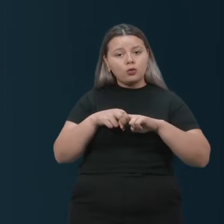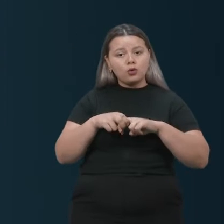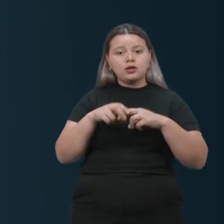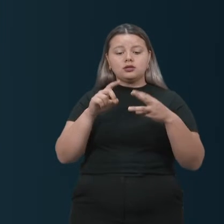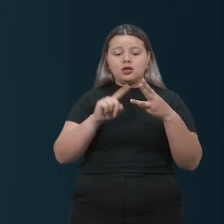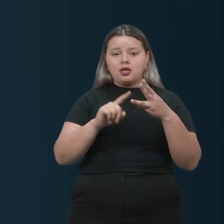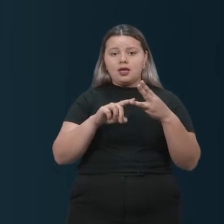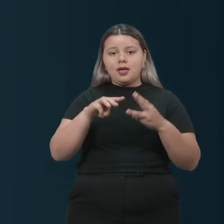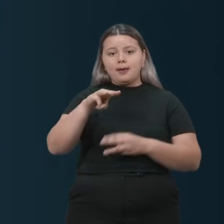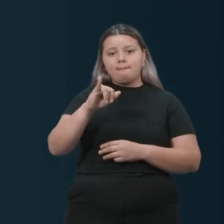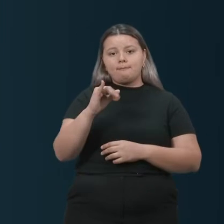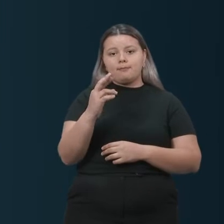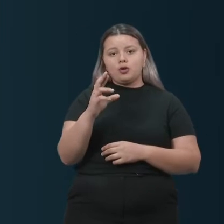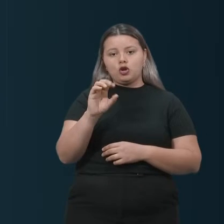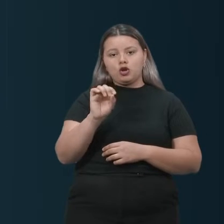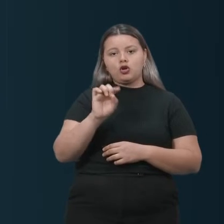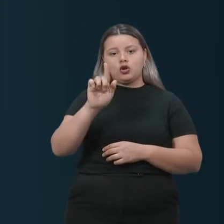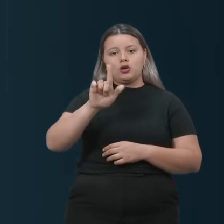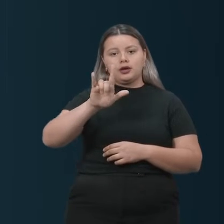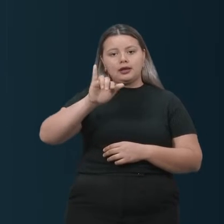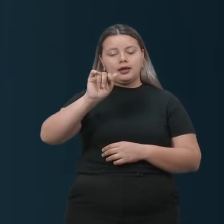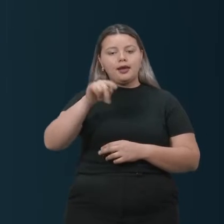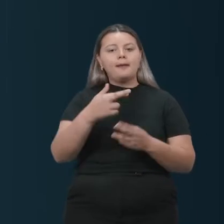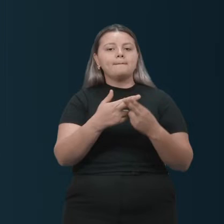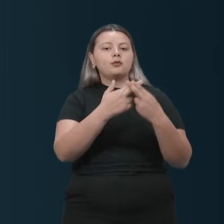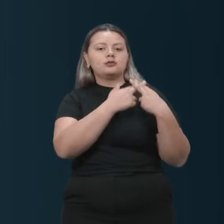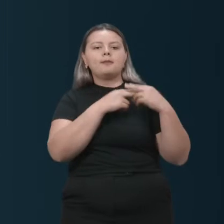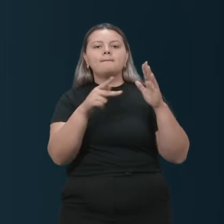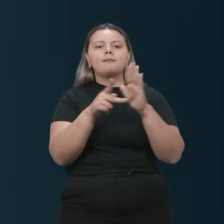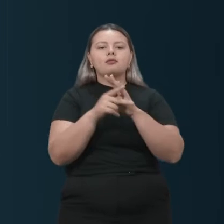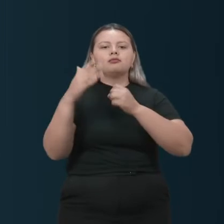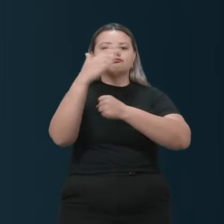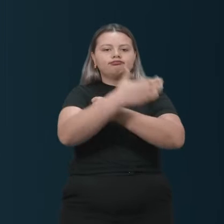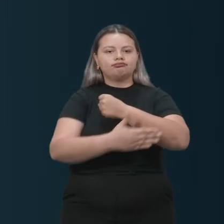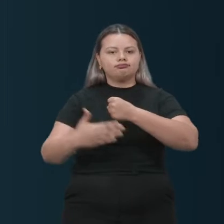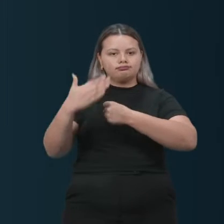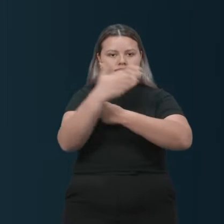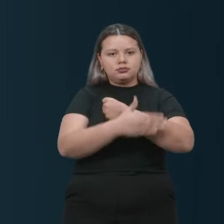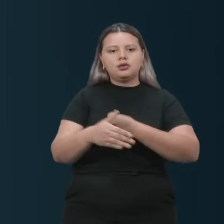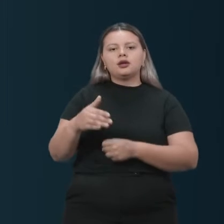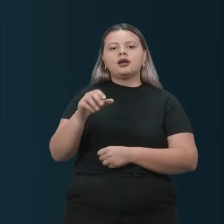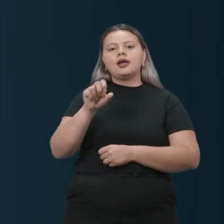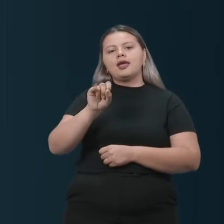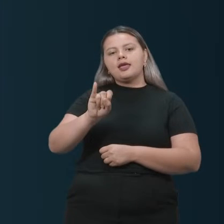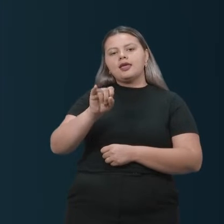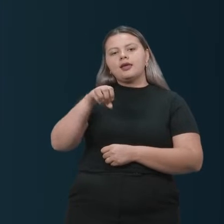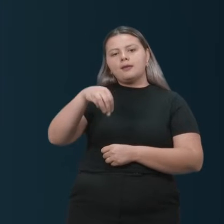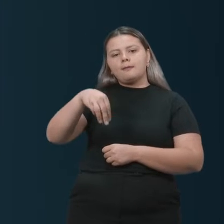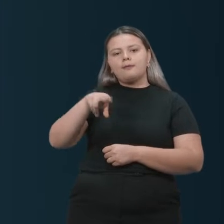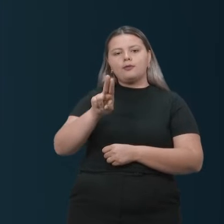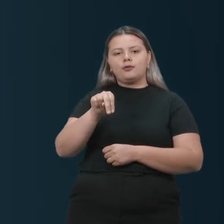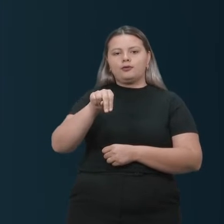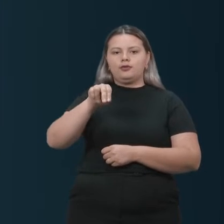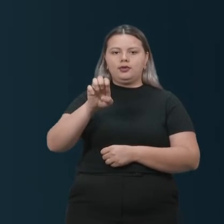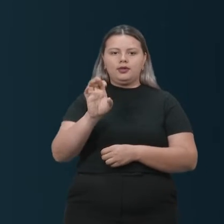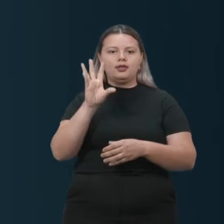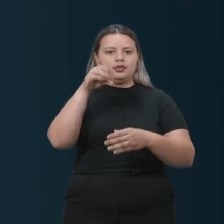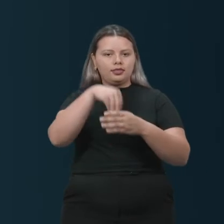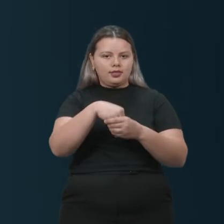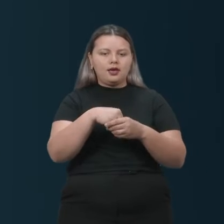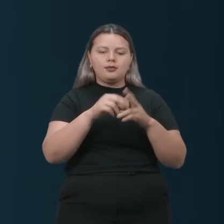sistema imune, e as principais funções da micróglia têm relação direta com defesa do sistema